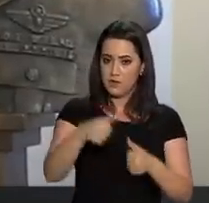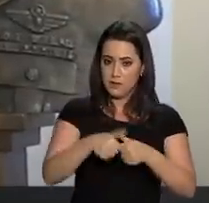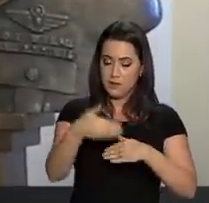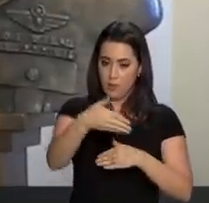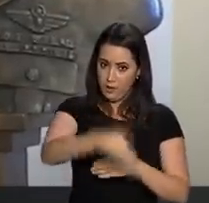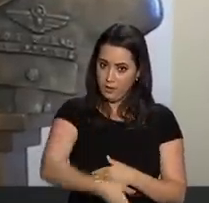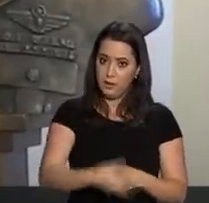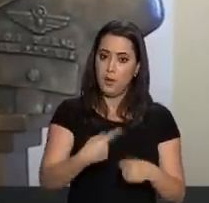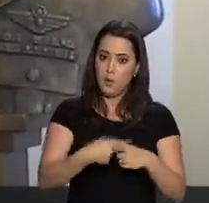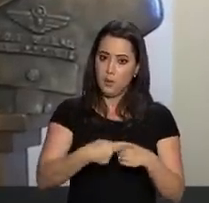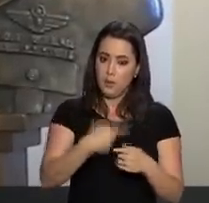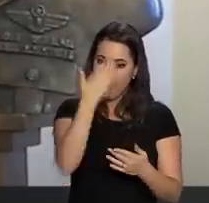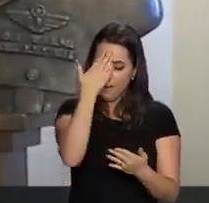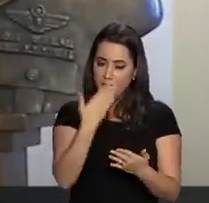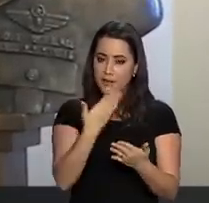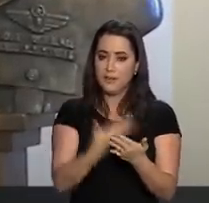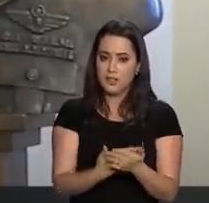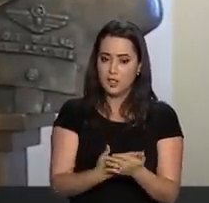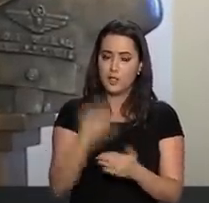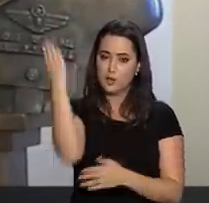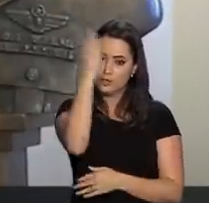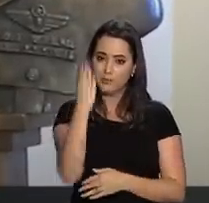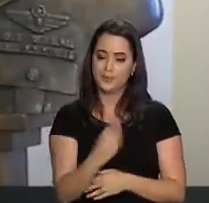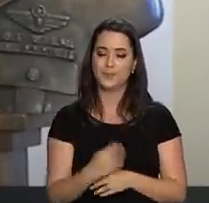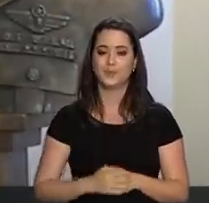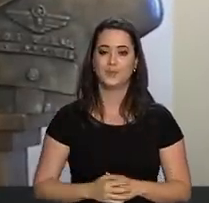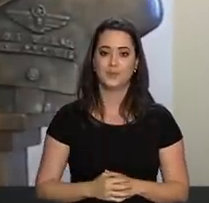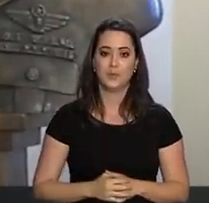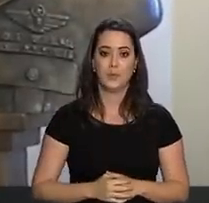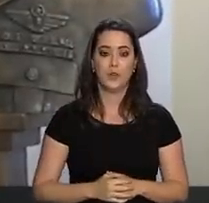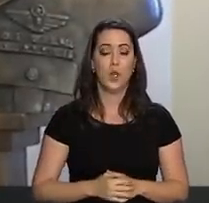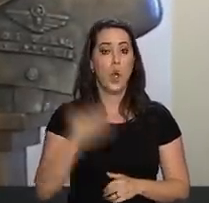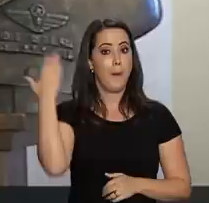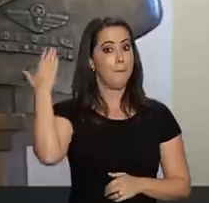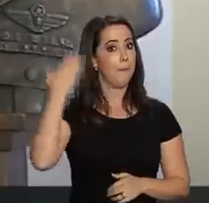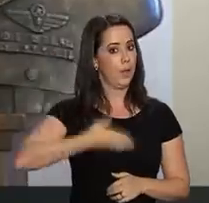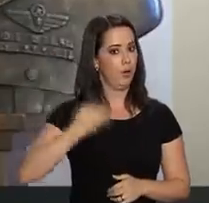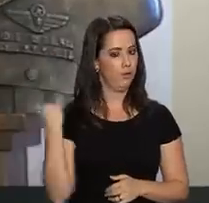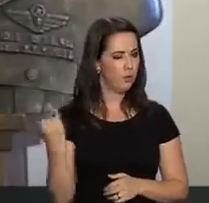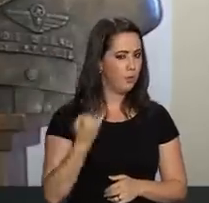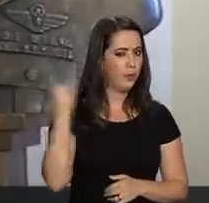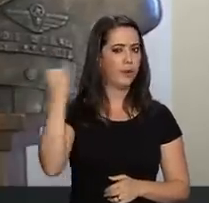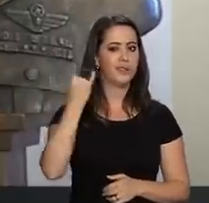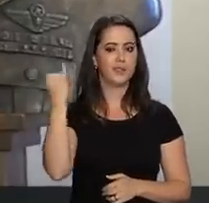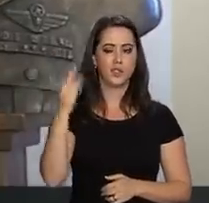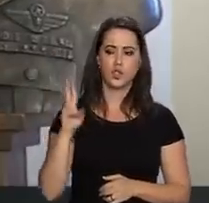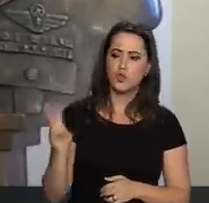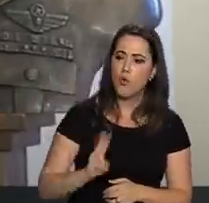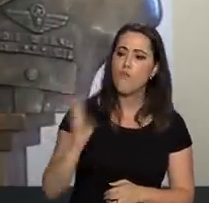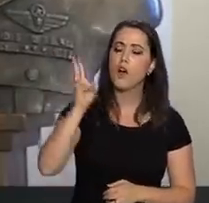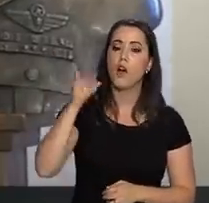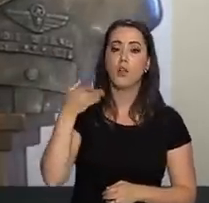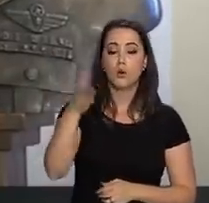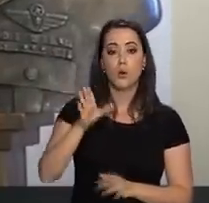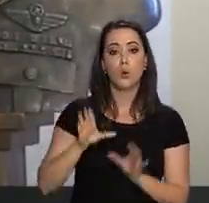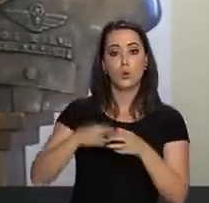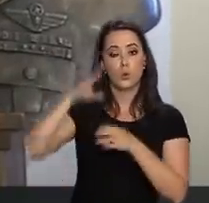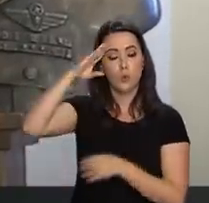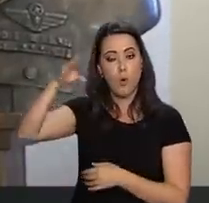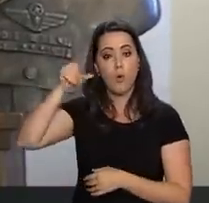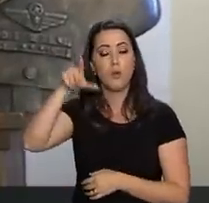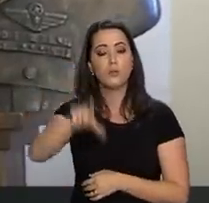porque acreditam no Brasil. E uma prova inconteste do valor das Forças Armadas foi quando